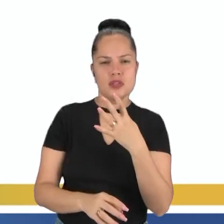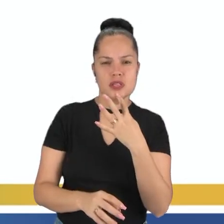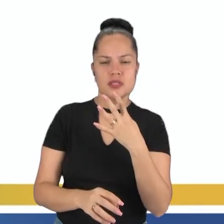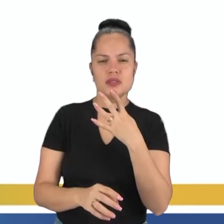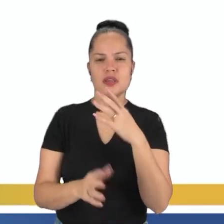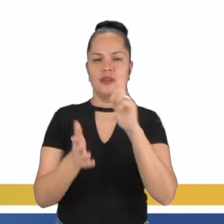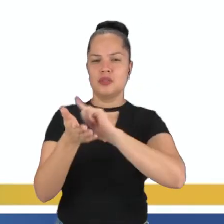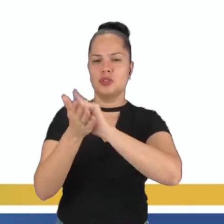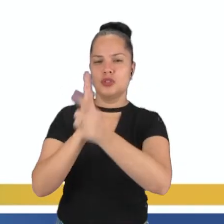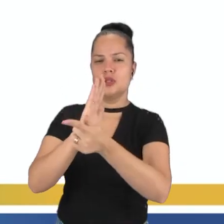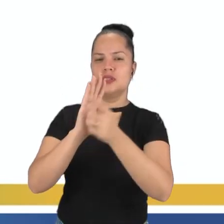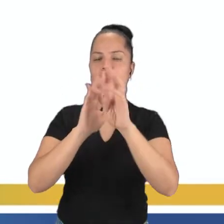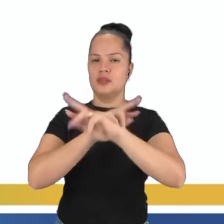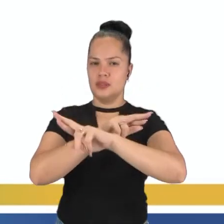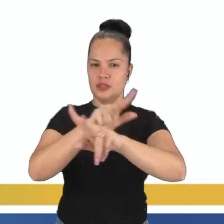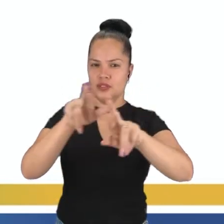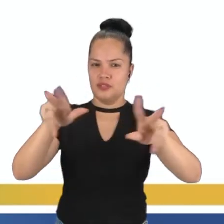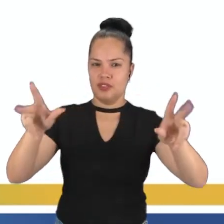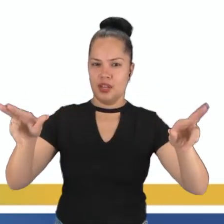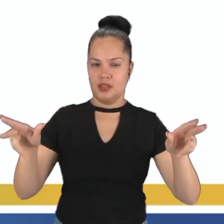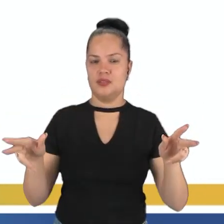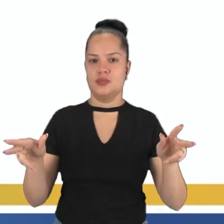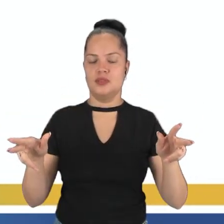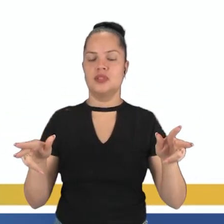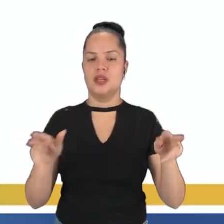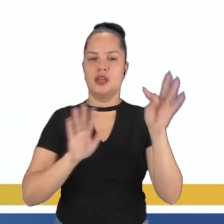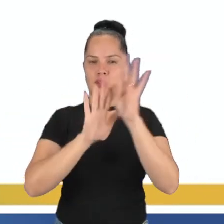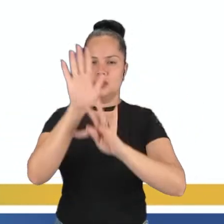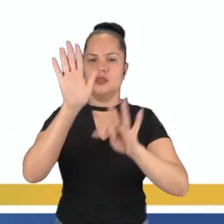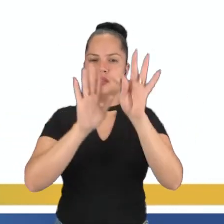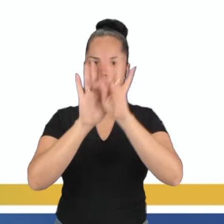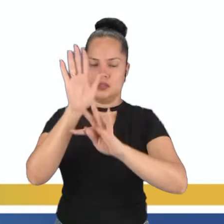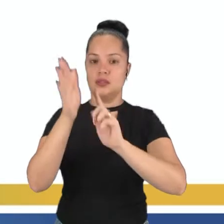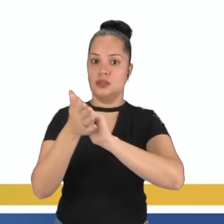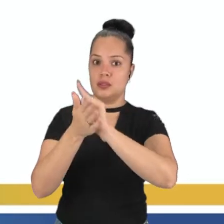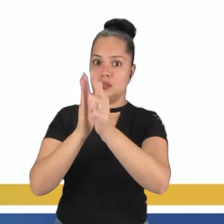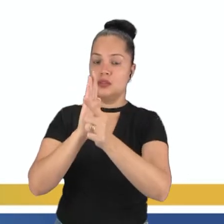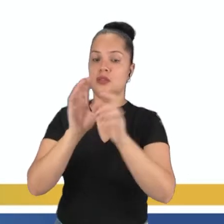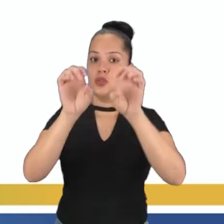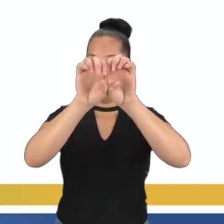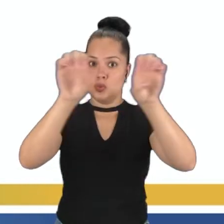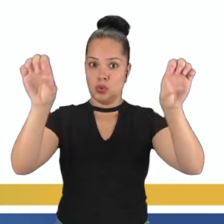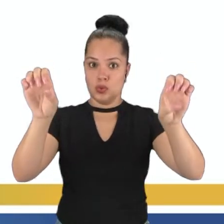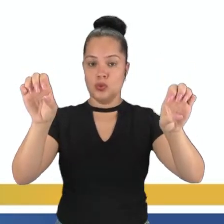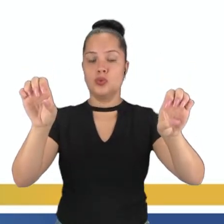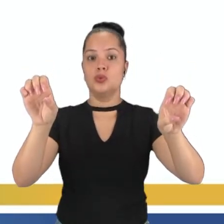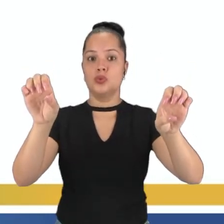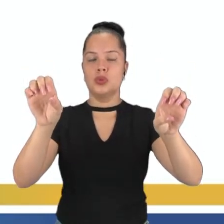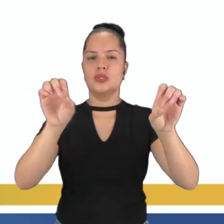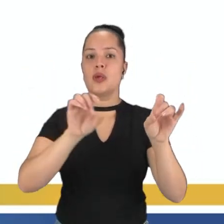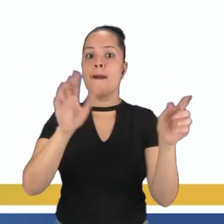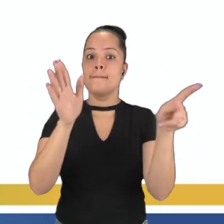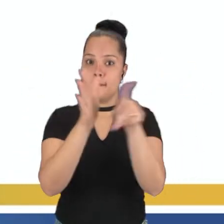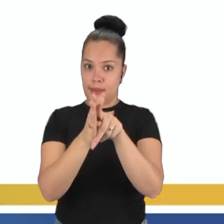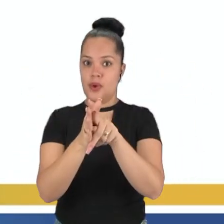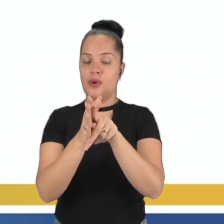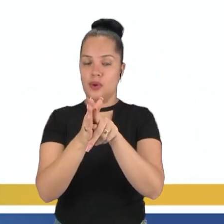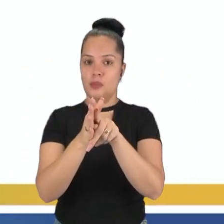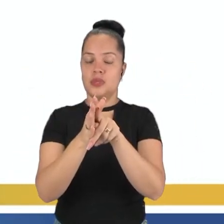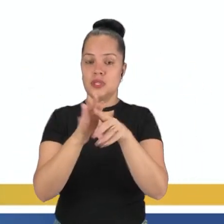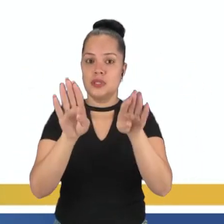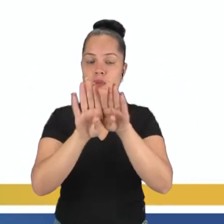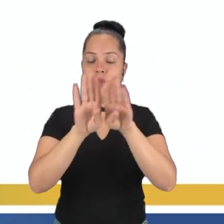gêneros. Embora os diferentes gêneros textuais apresentem estruturas específicas com características próprias,